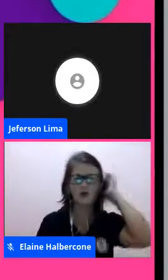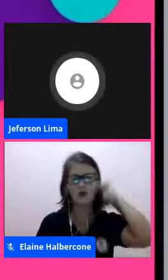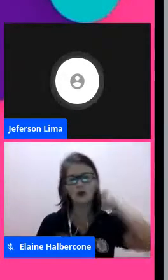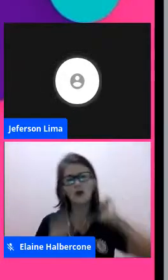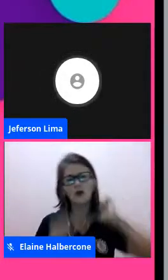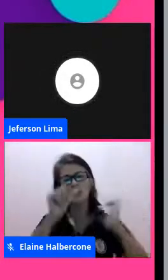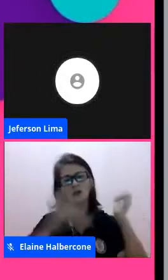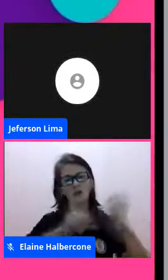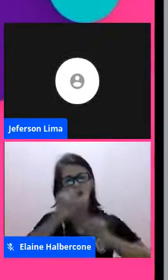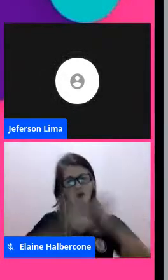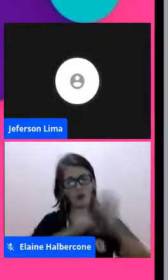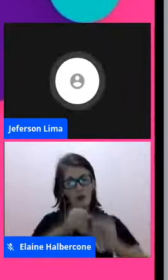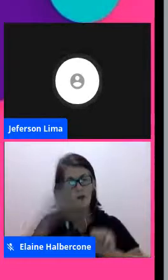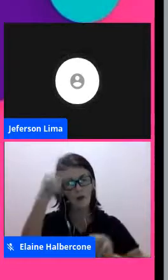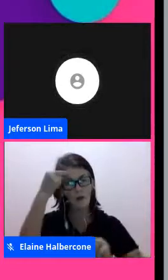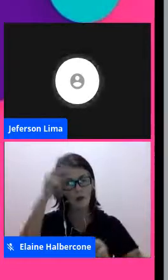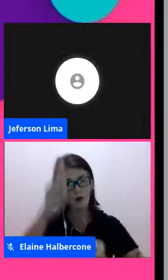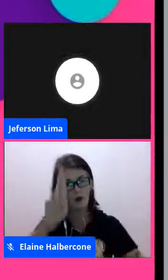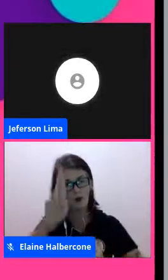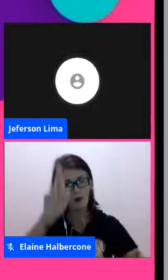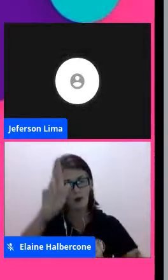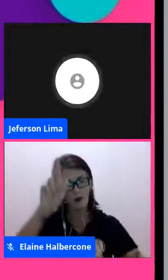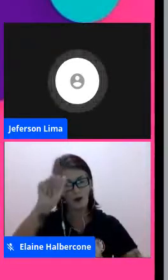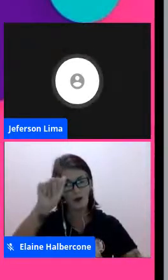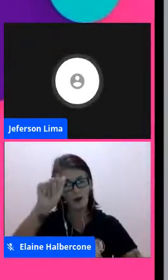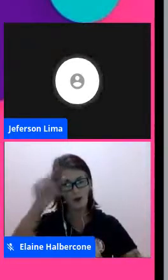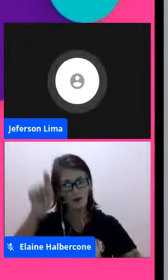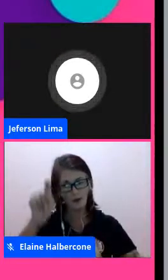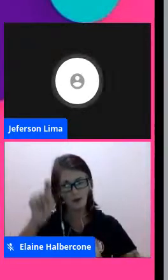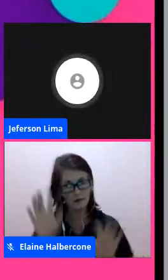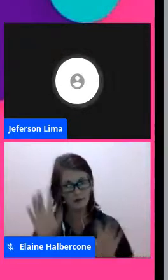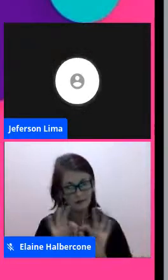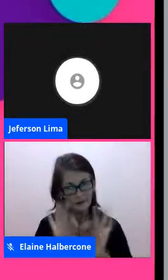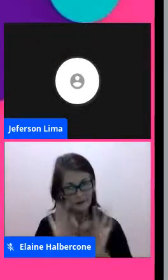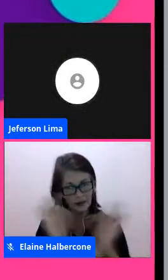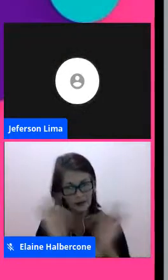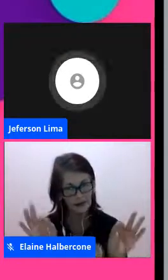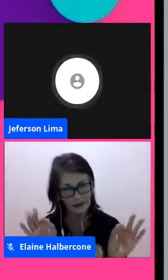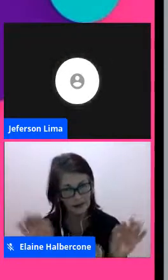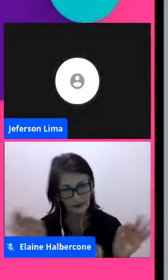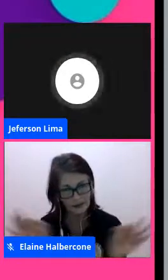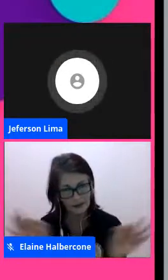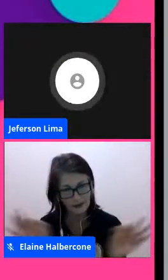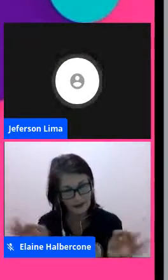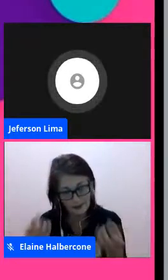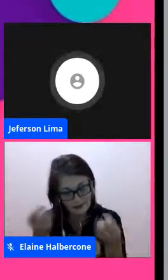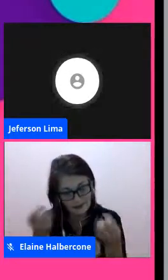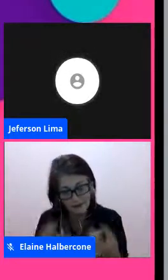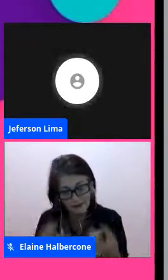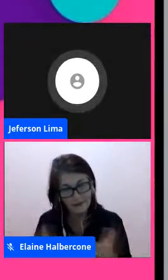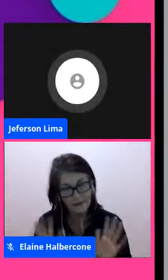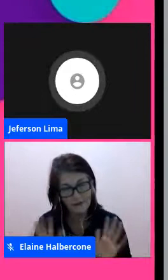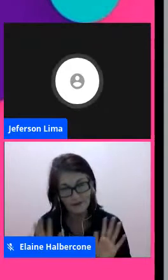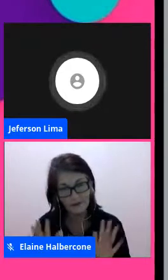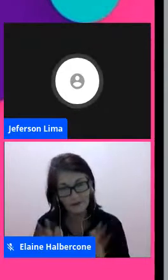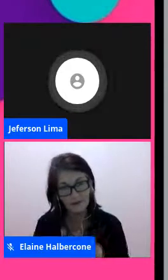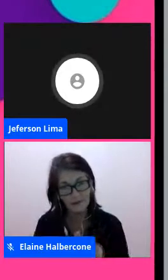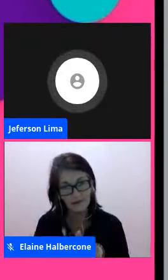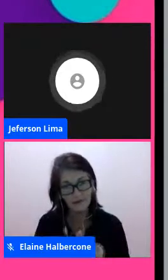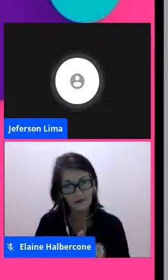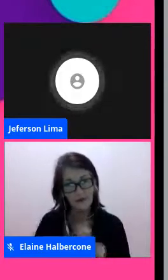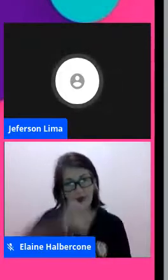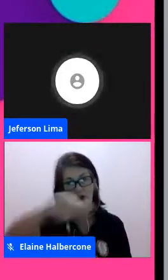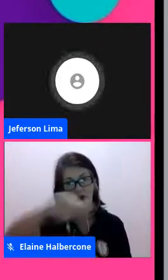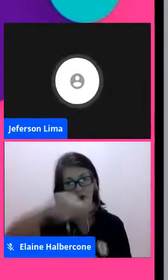RAM em um arquivo de texto. Beleza? Acho que eu fui o mais simples aí que eu pude explicar. Certo? Então, vamos lá. JSON, formato